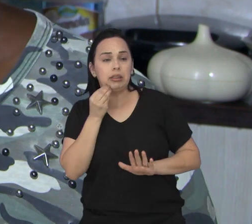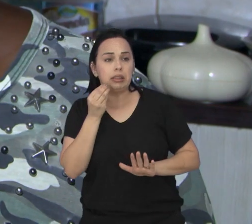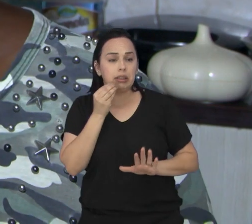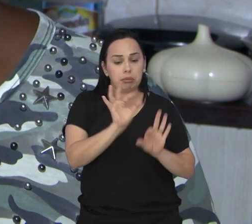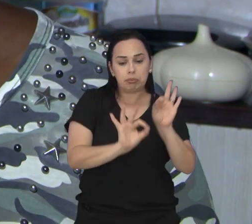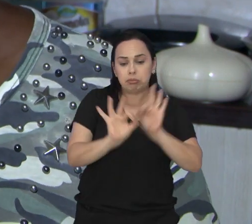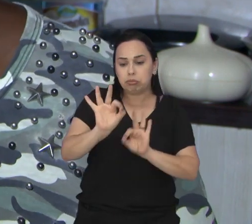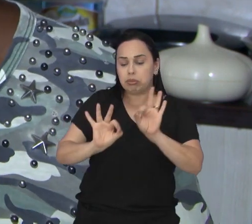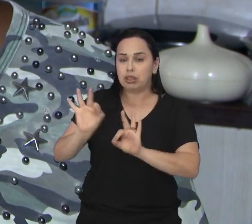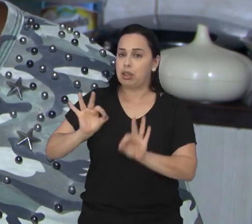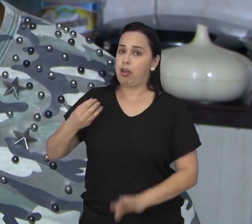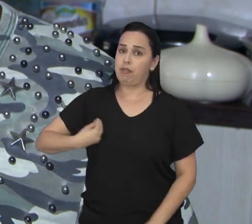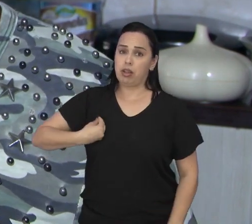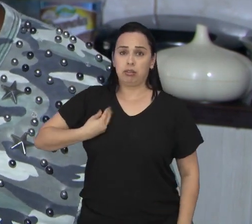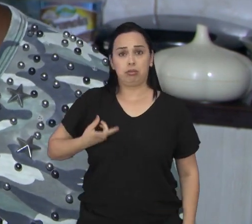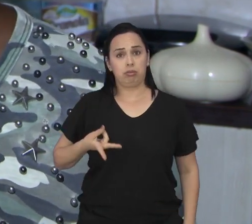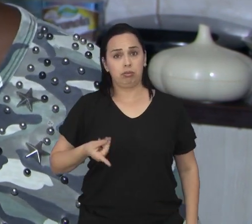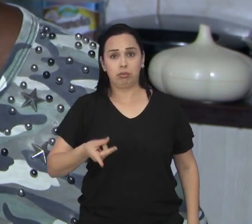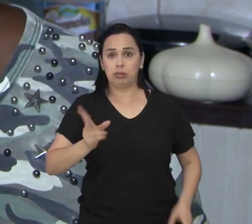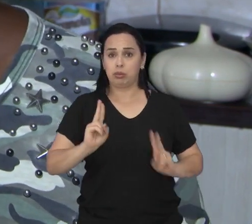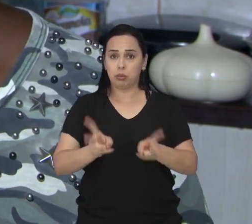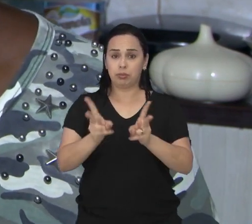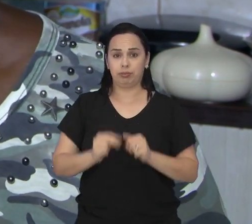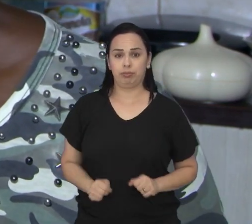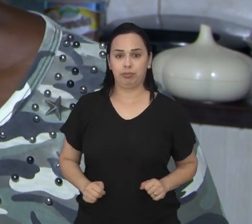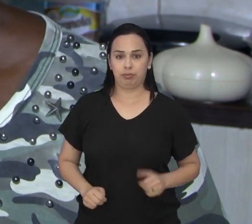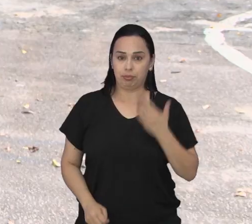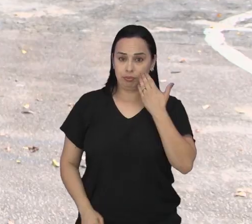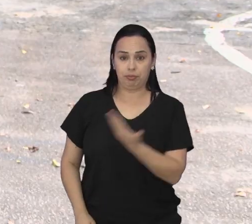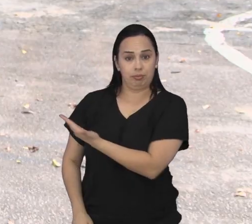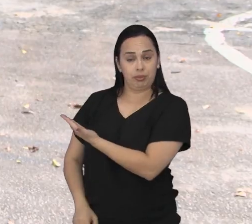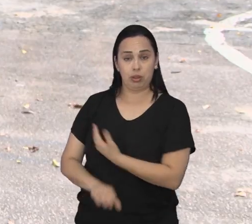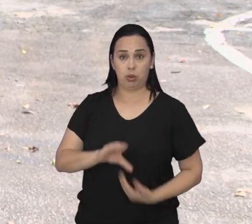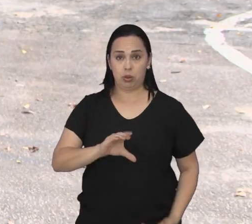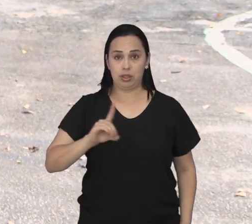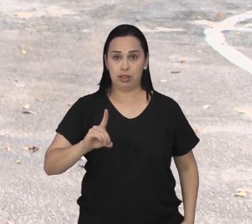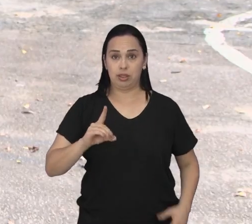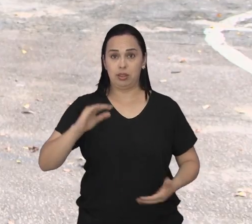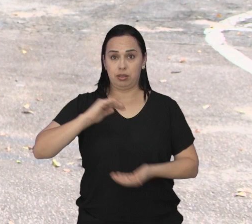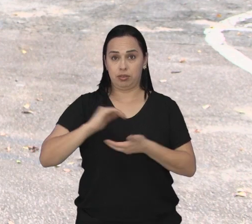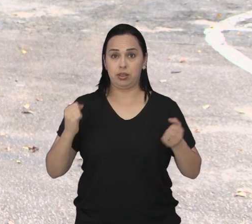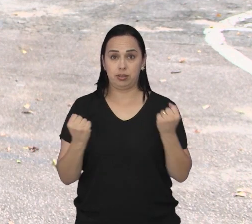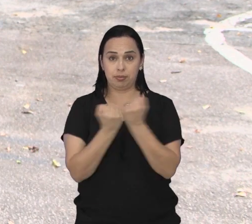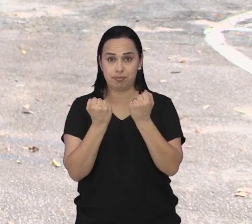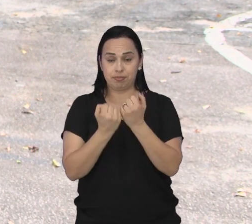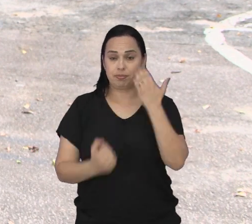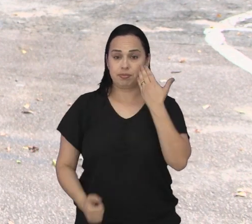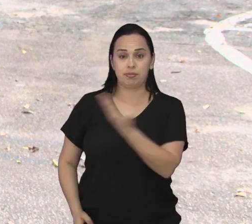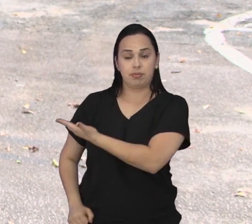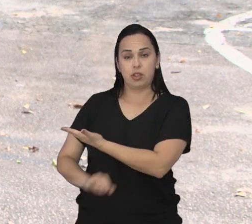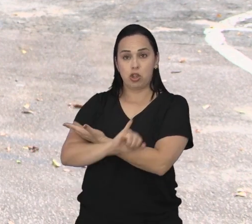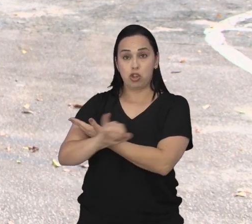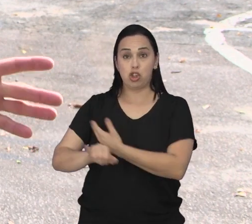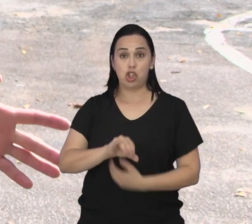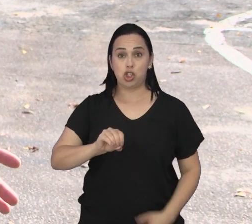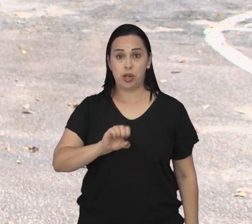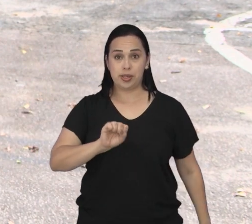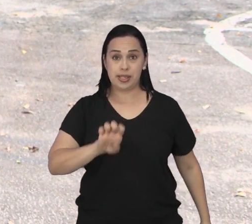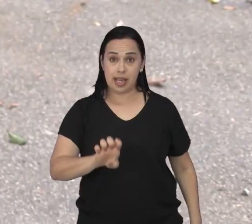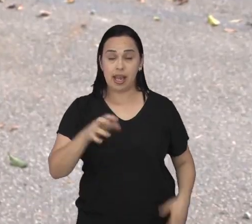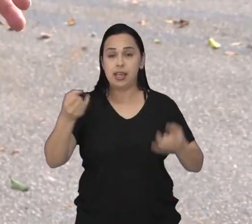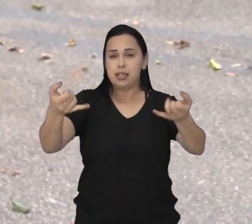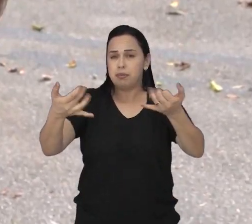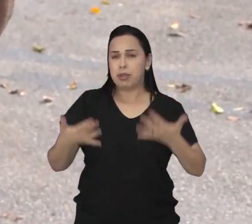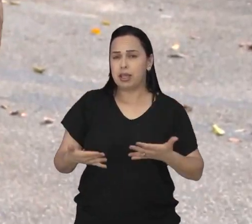você vai encaixando as coisas e a vida continua. O coordenador da Defesa Civil, José Benedito da